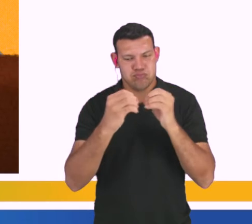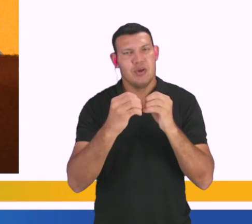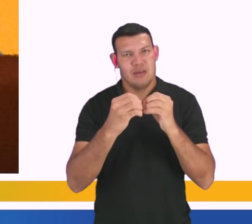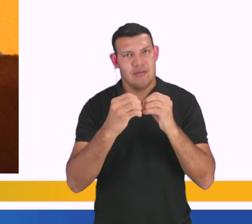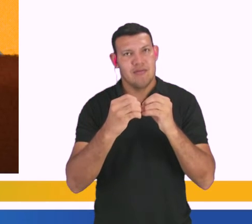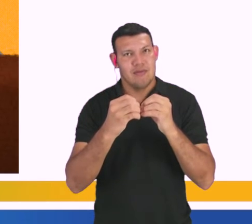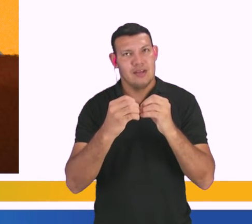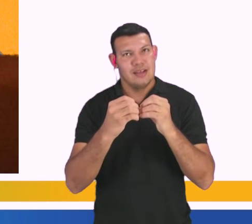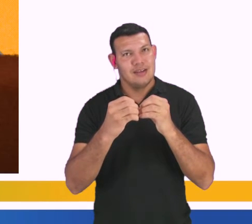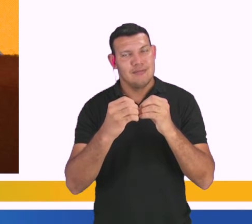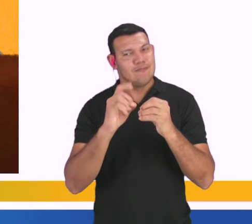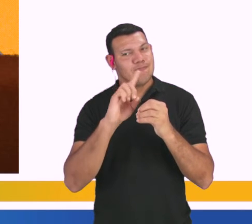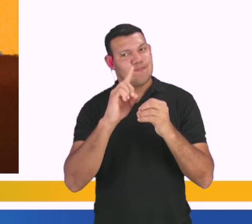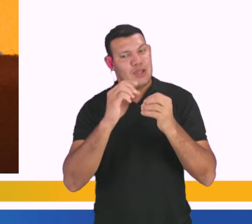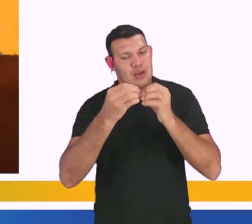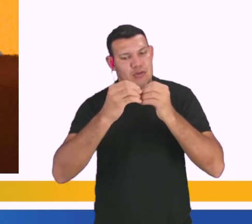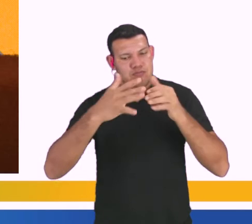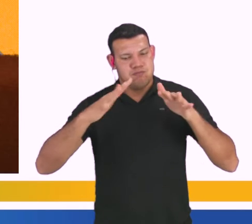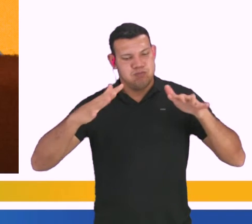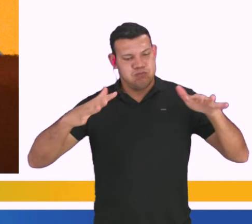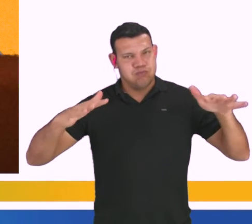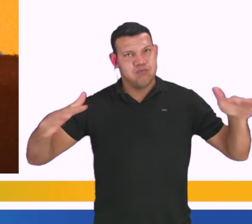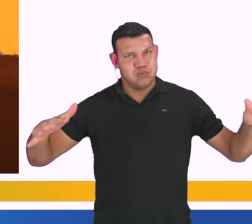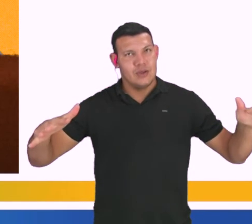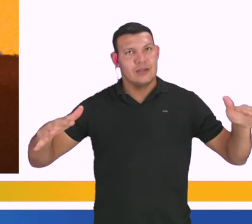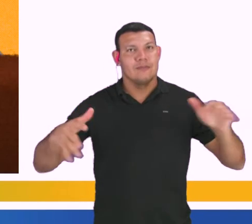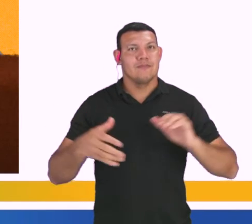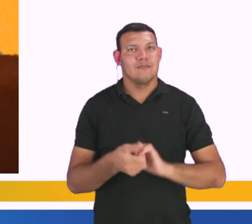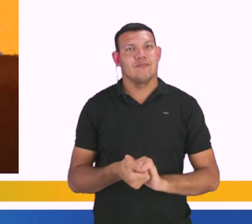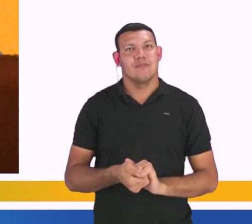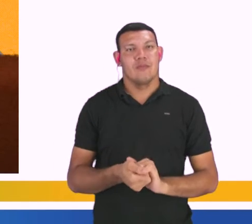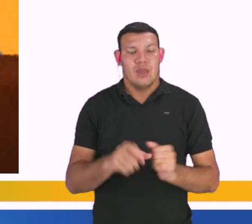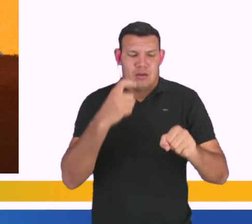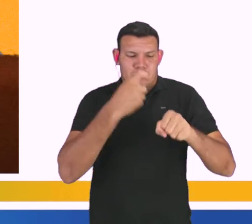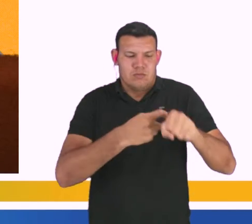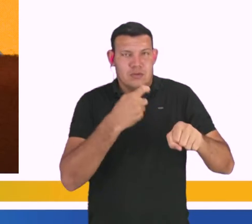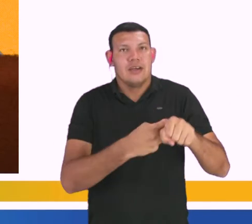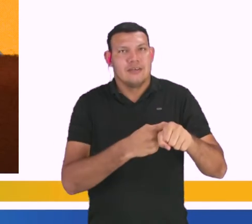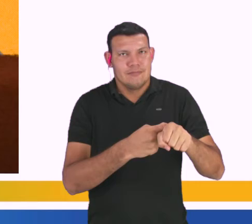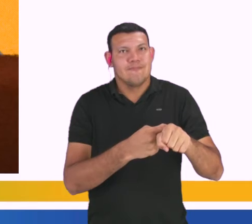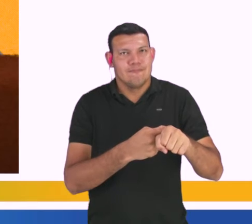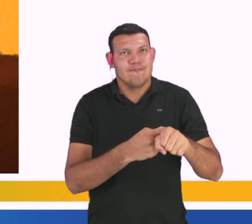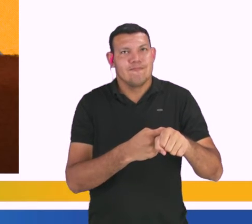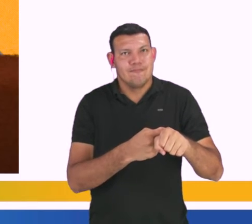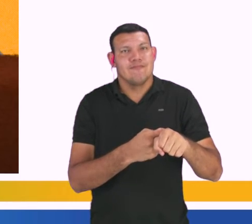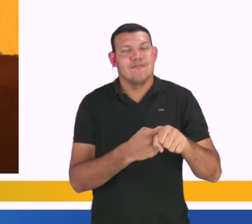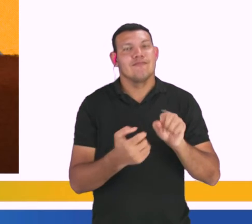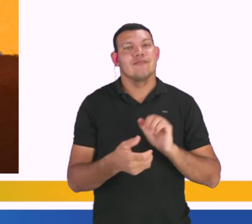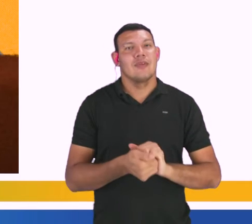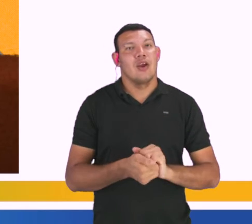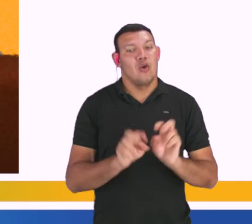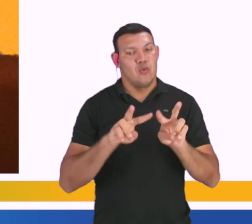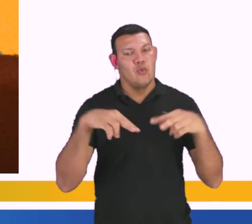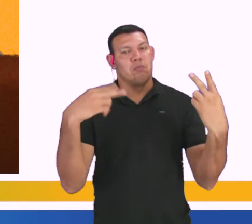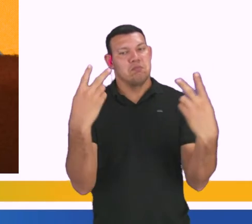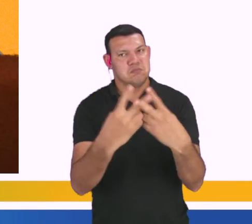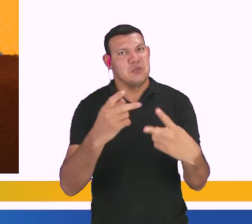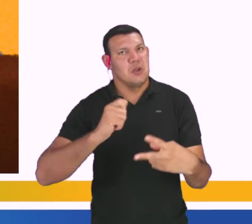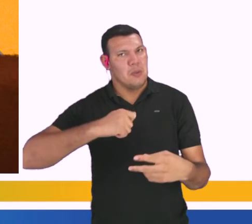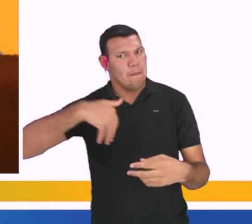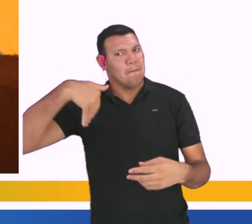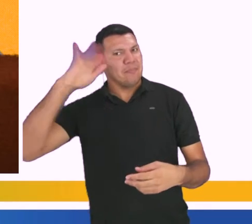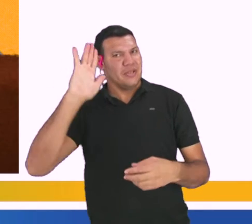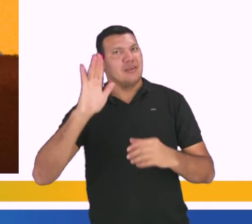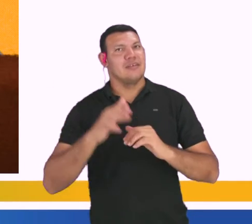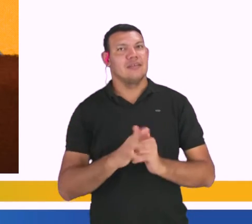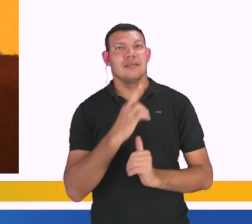seja, o volume da água no estado sólido é maior. E como o volume é maior, a gente vai ter